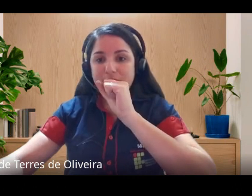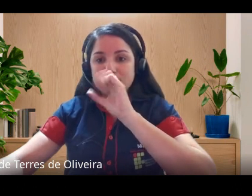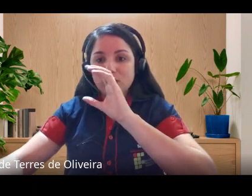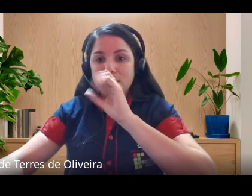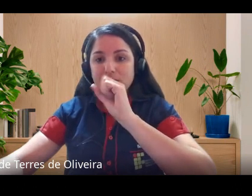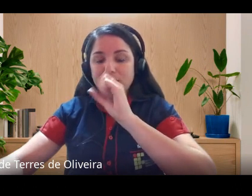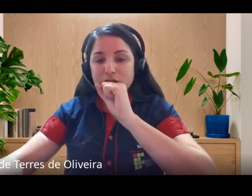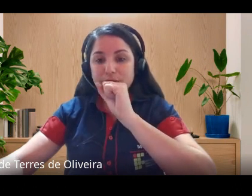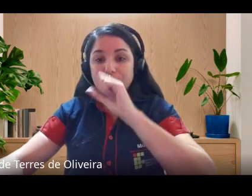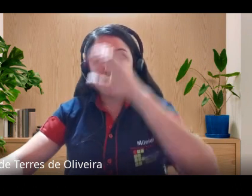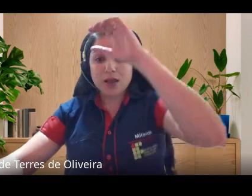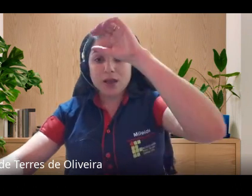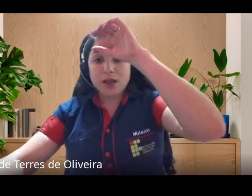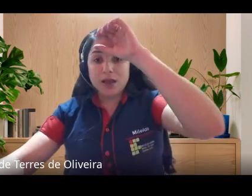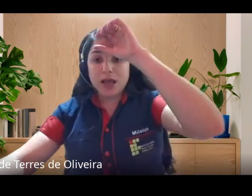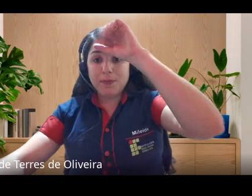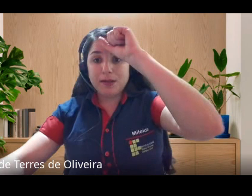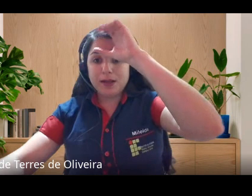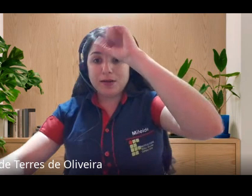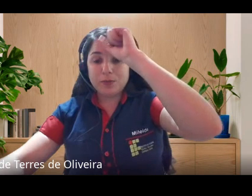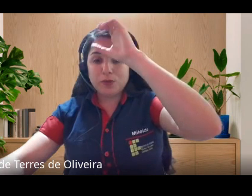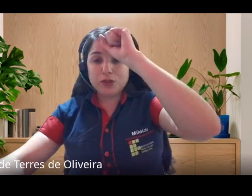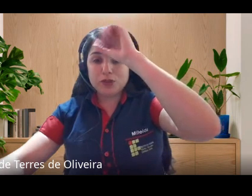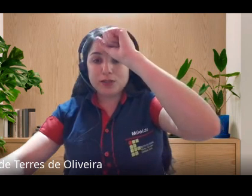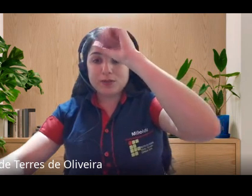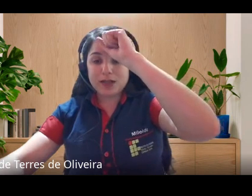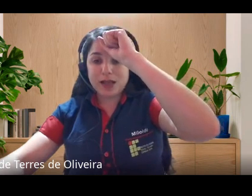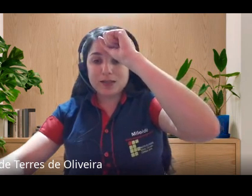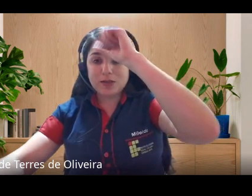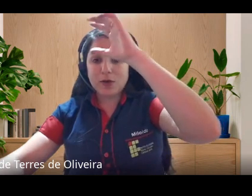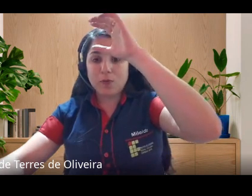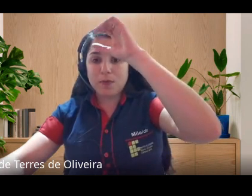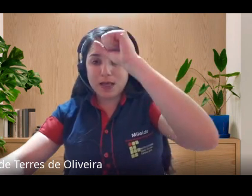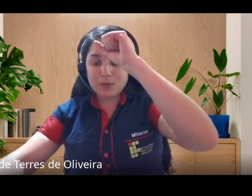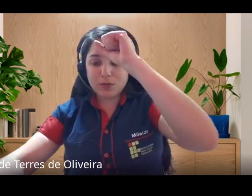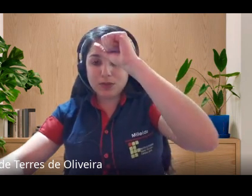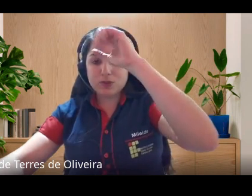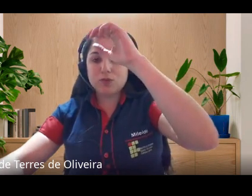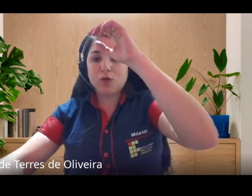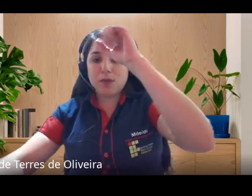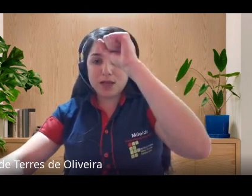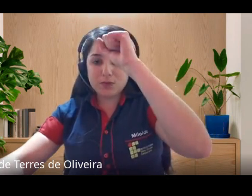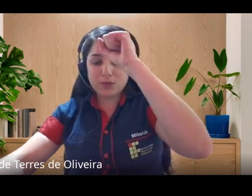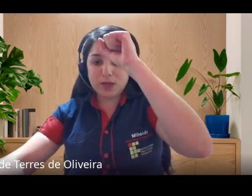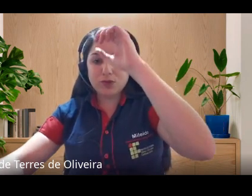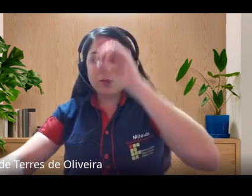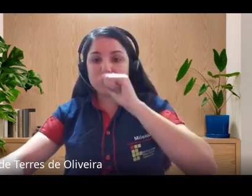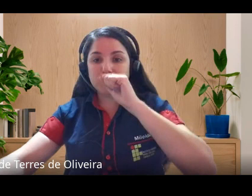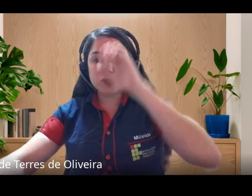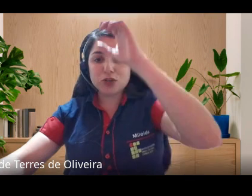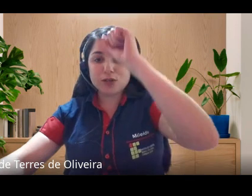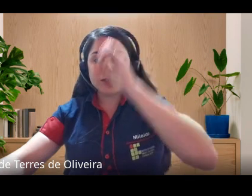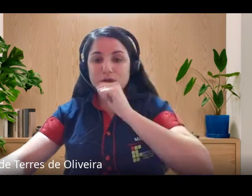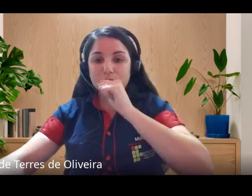e S, ó, abre e fecha. E aprender, o ponto de articulação é na testa. Então, é a mesma configuração de mão, o mesmo movimento, mas